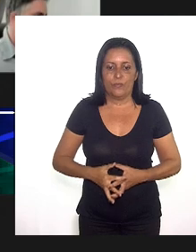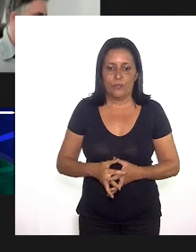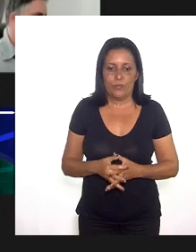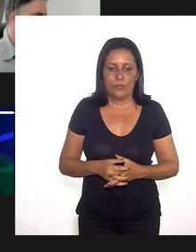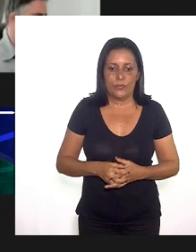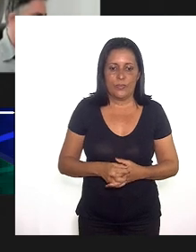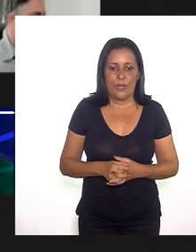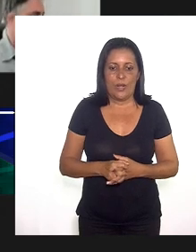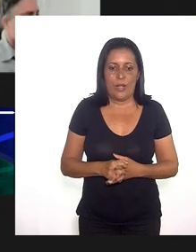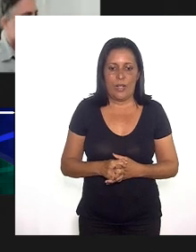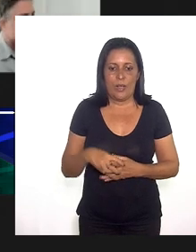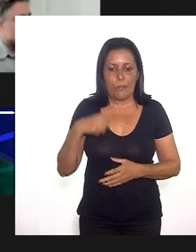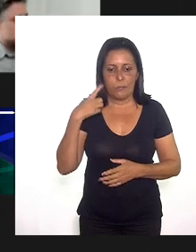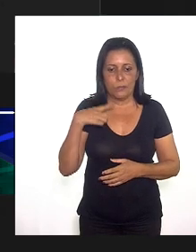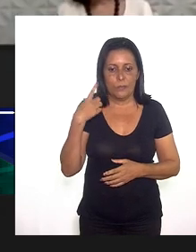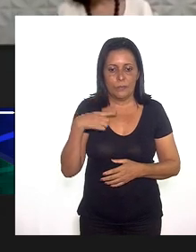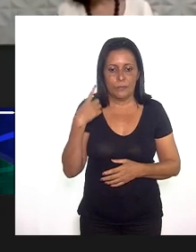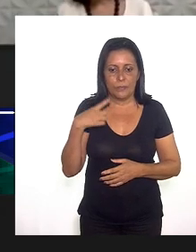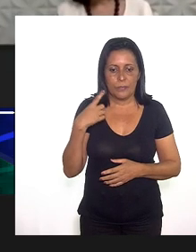Deputado Anderson Alexandre.